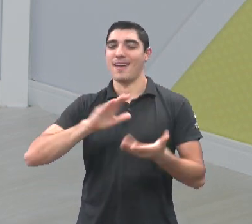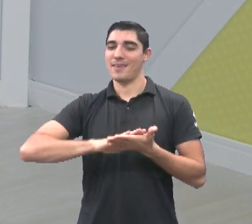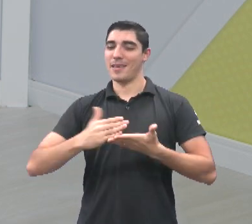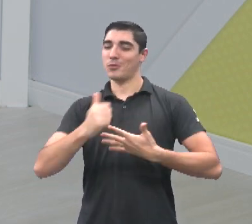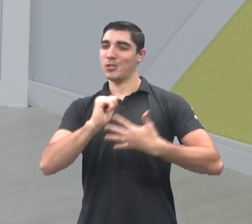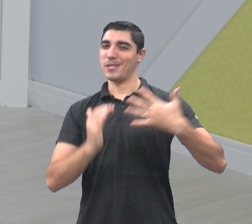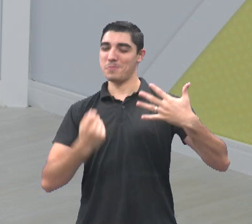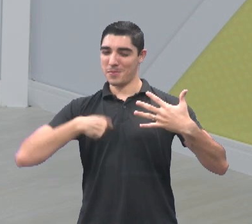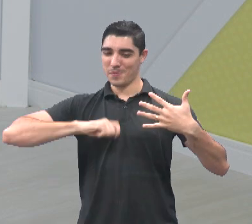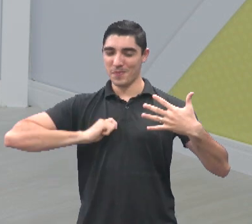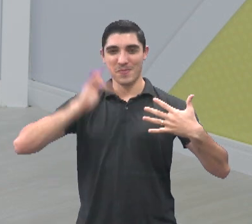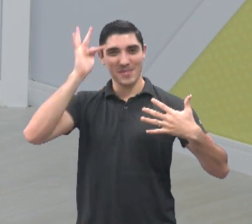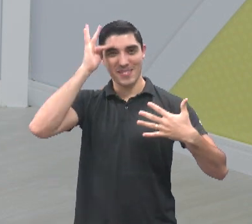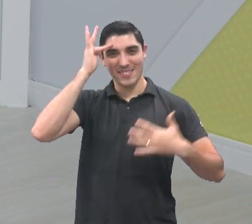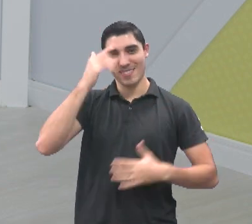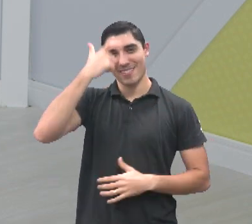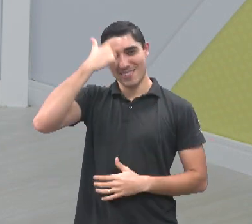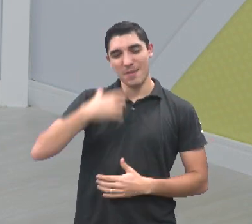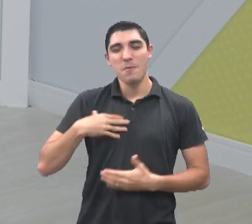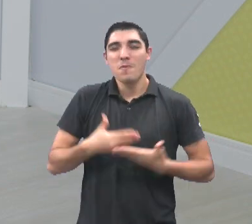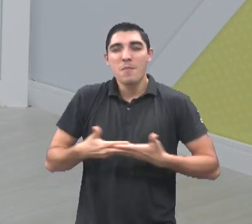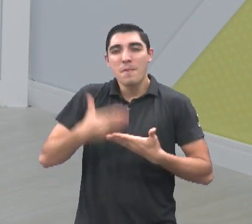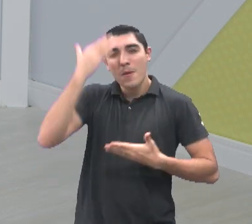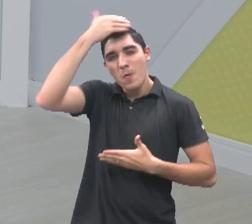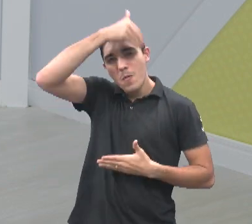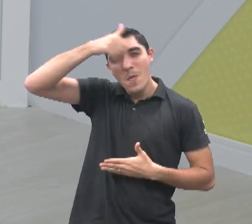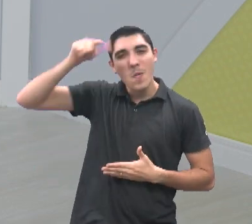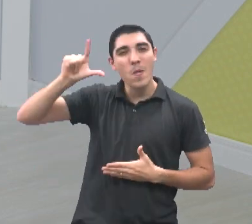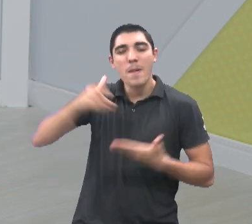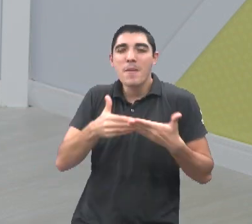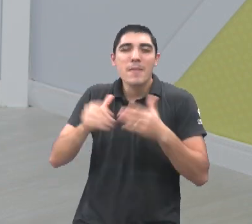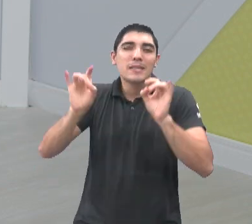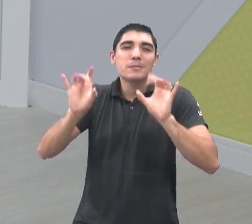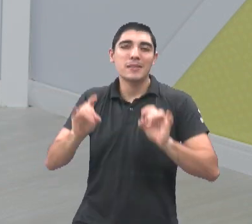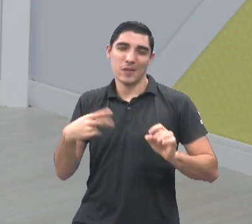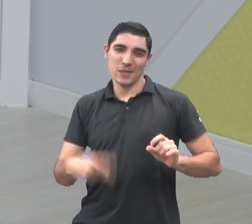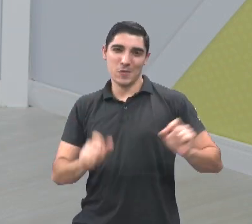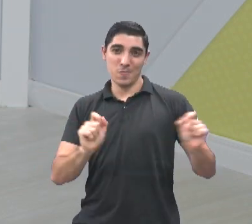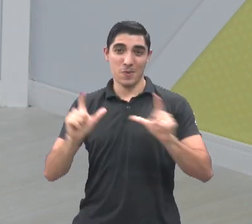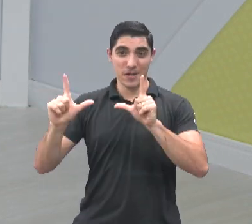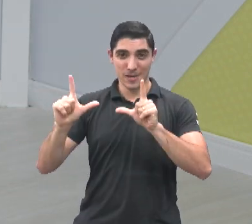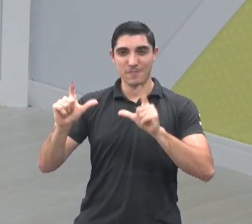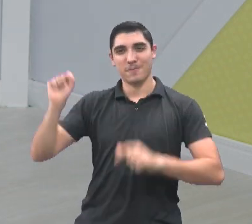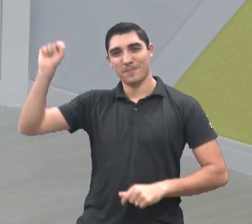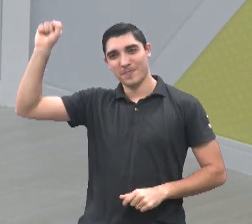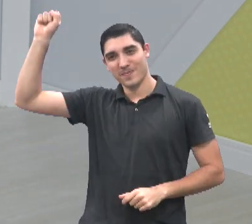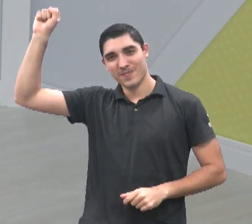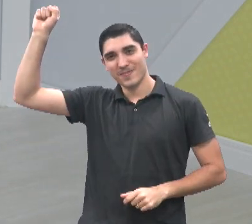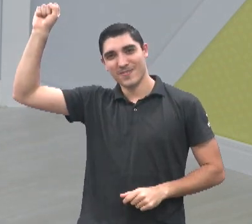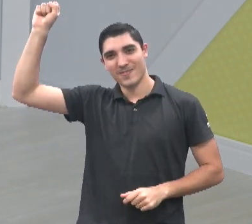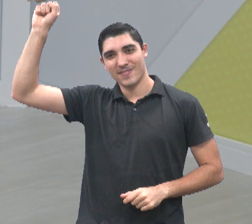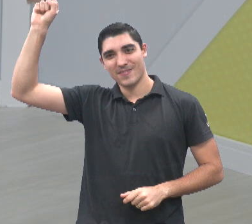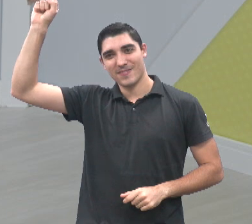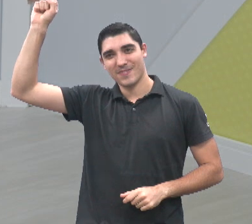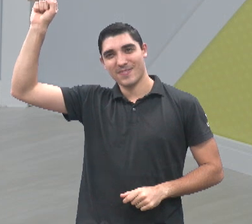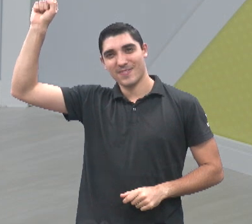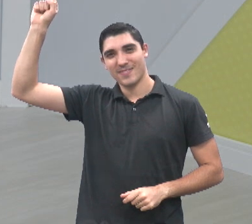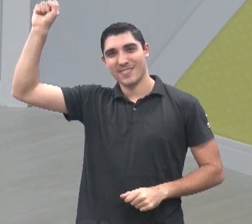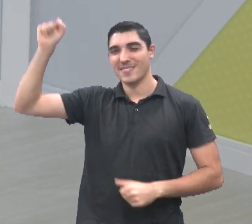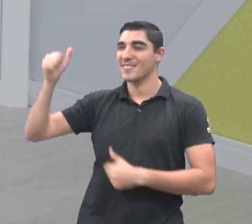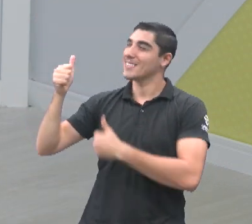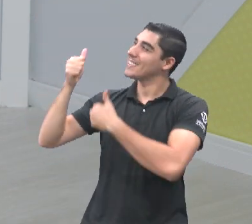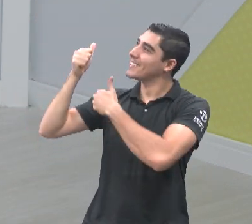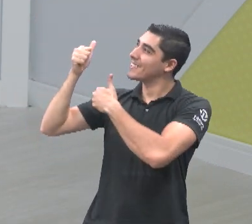Fernando, o papai do Lorenzo, que é o mascotinho do nosso Hora do Esporte, sempre com a gente. Luizão, aquele nosso soquinho maroto.